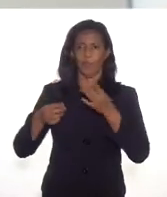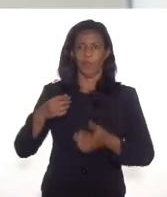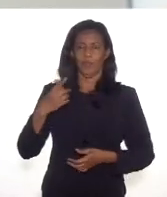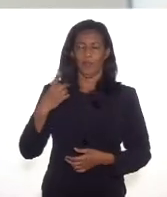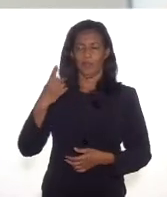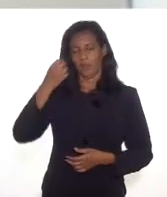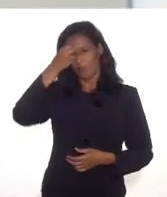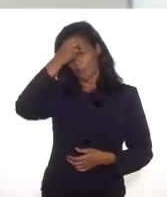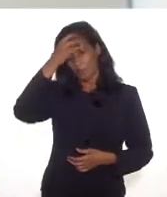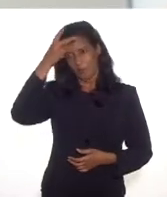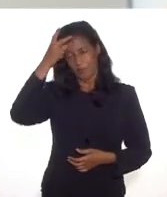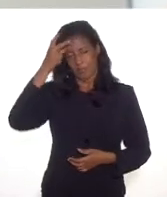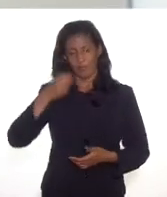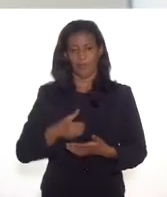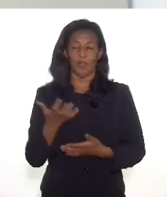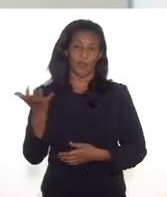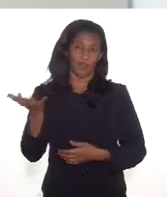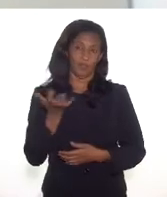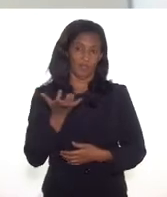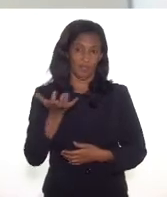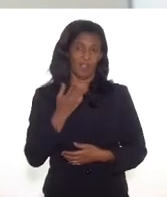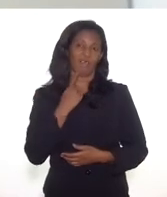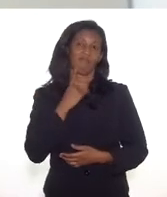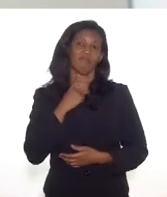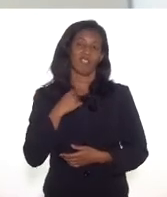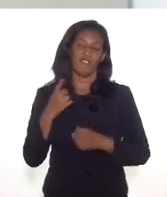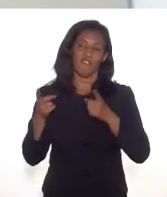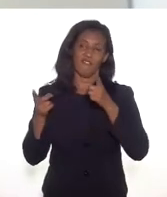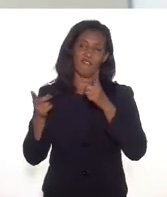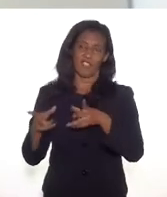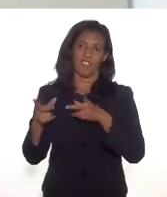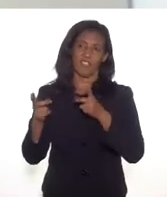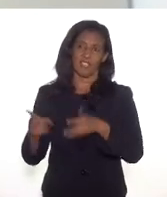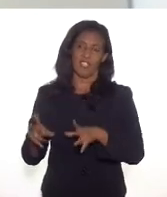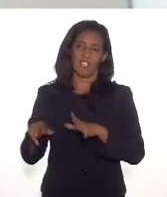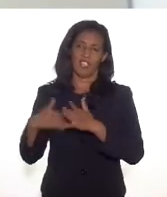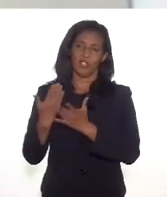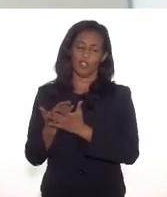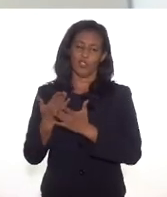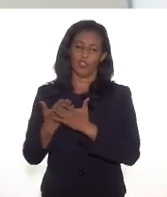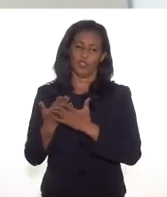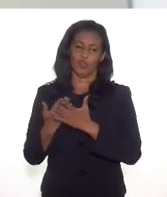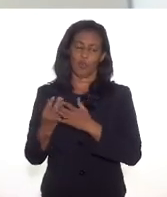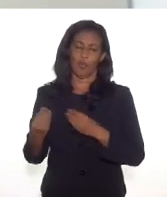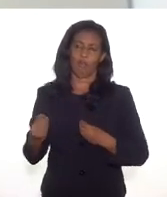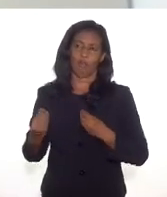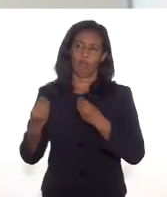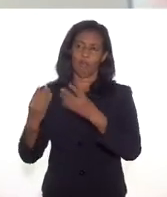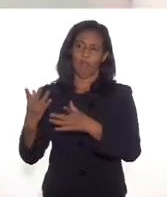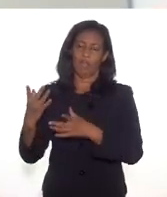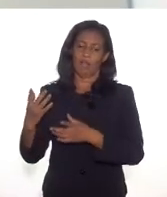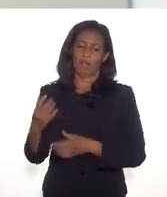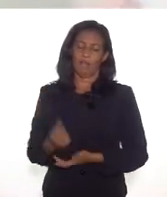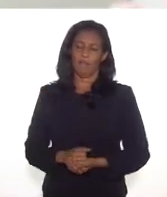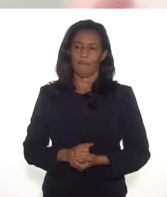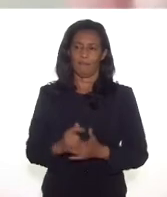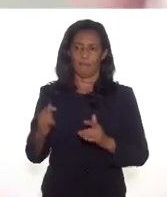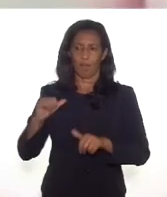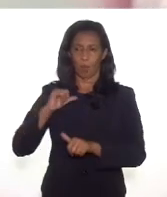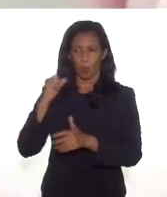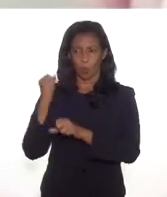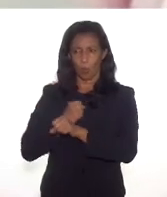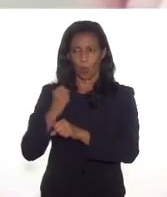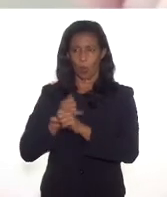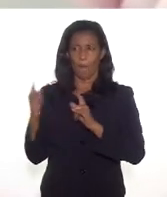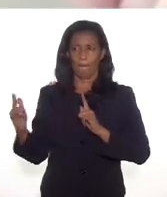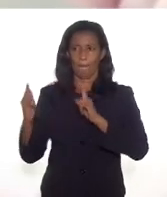visava, que quer, né, que deseja vender essa escola, entregar para a especulação imobiliária. Parabéns, deputado Dionísio